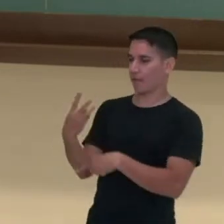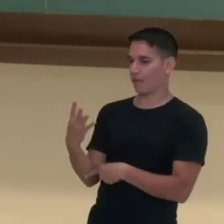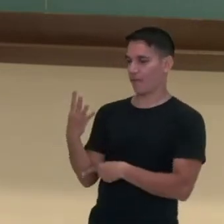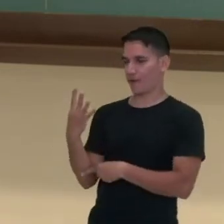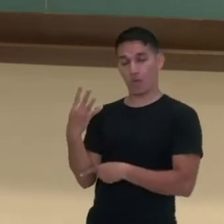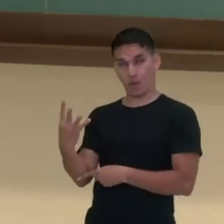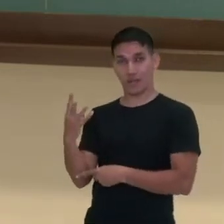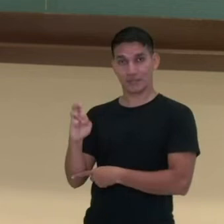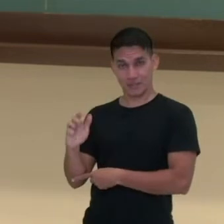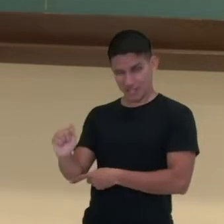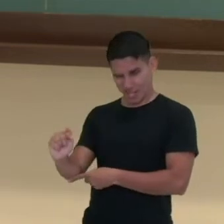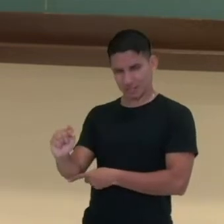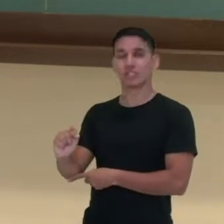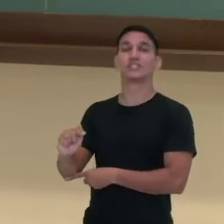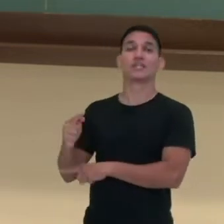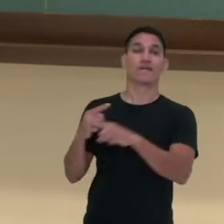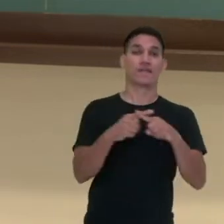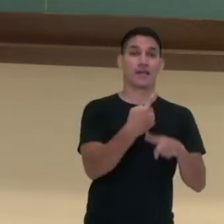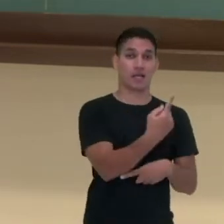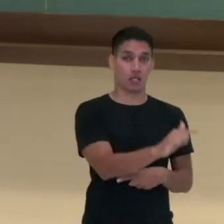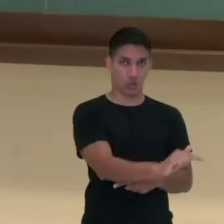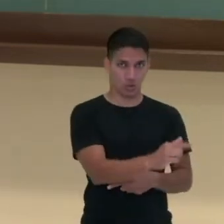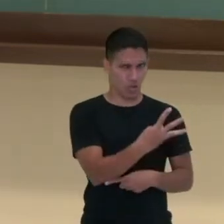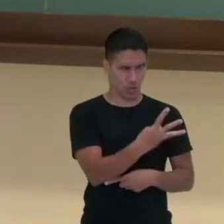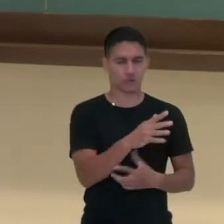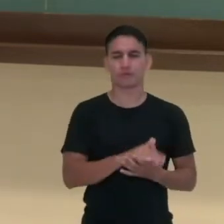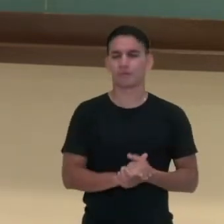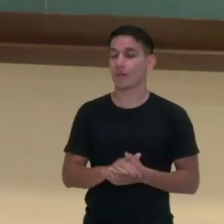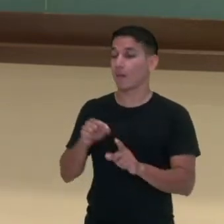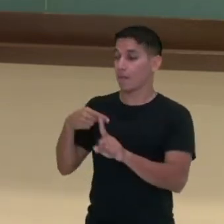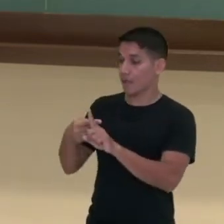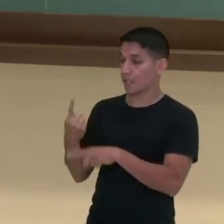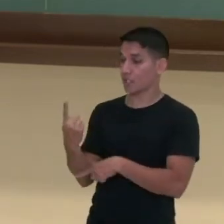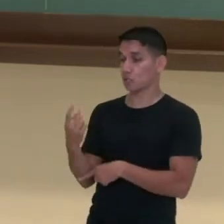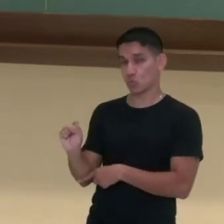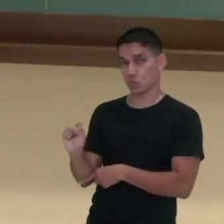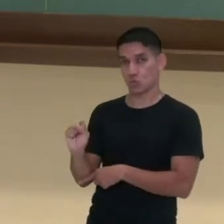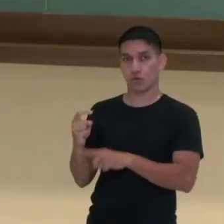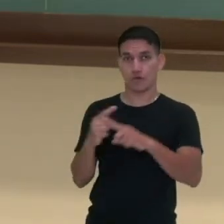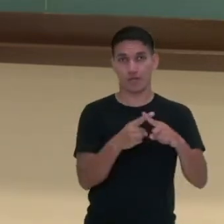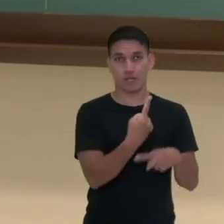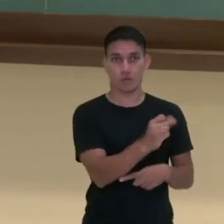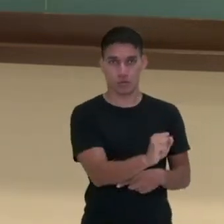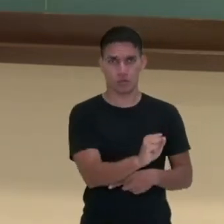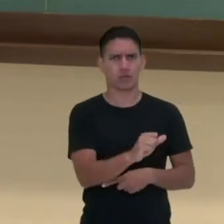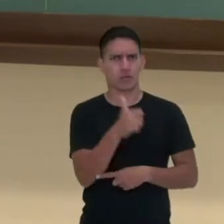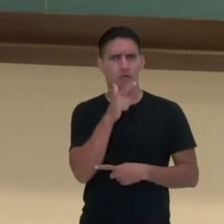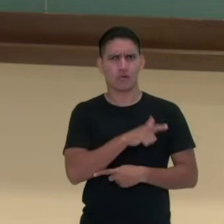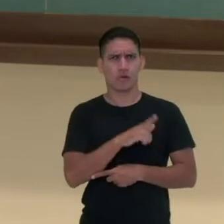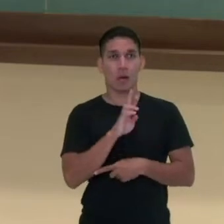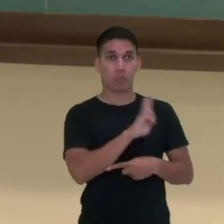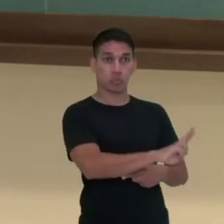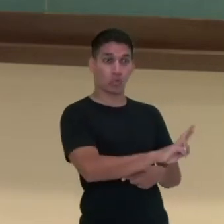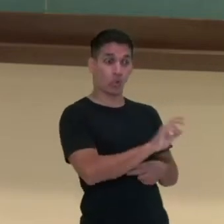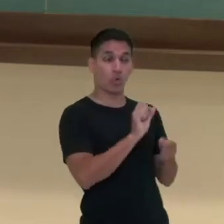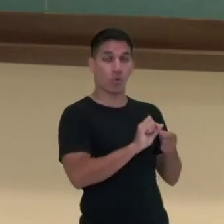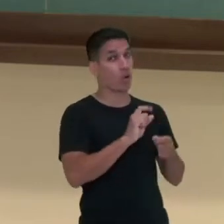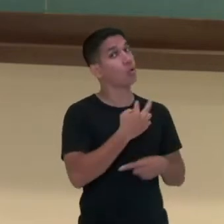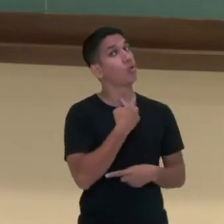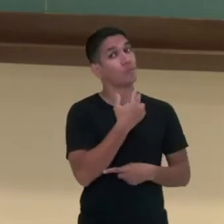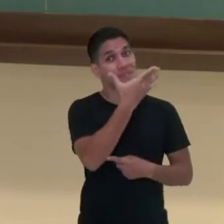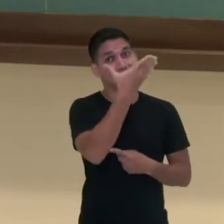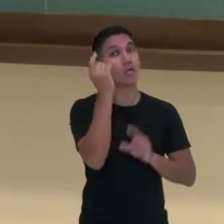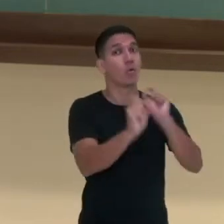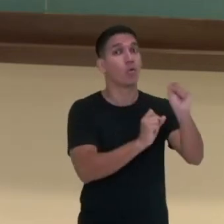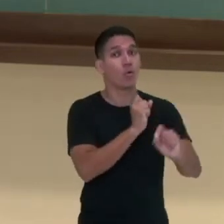47 vezes 14, mais 18 vezes 18. Fiz as multiplicações, pessoal, não posso esquecer